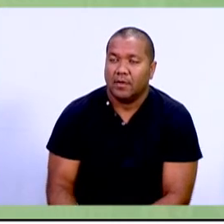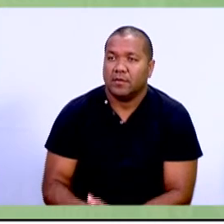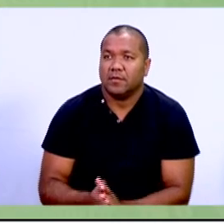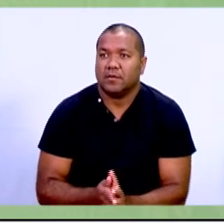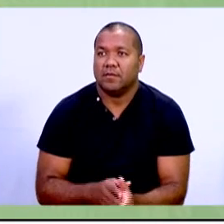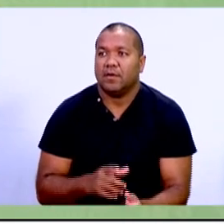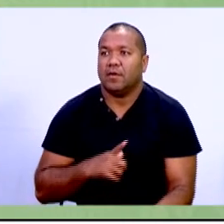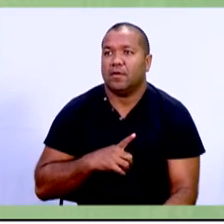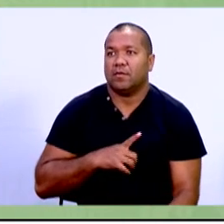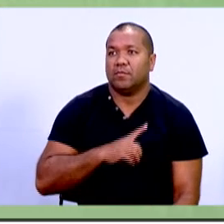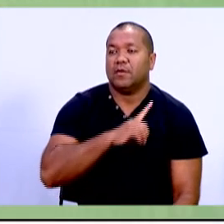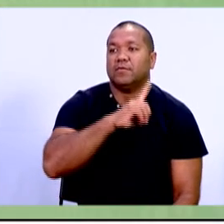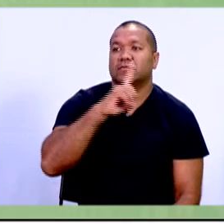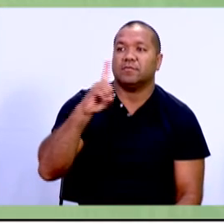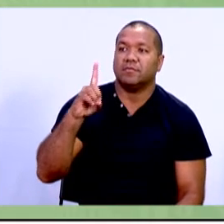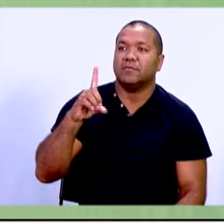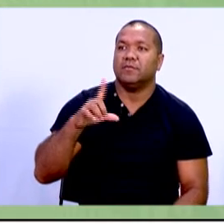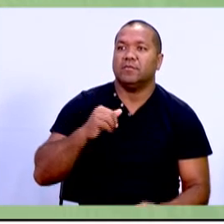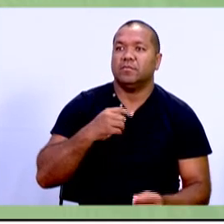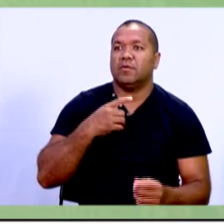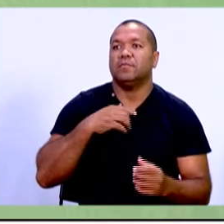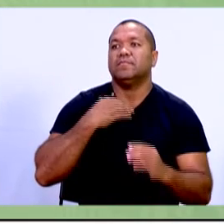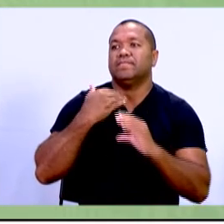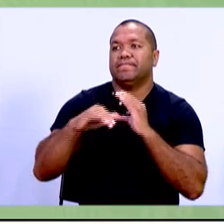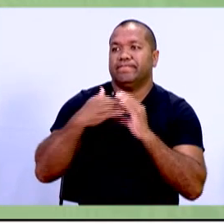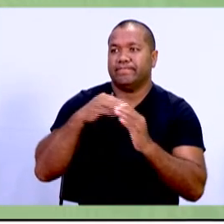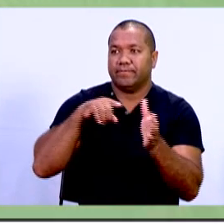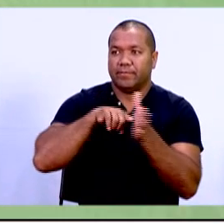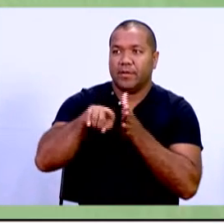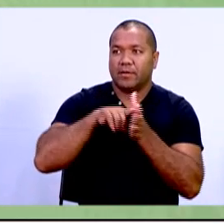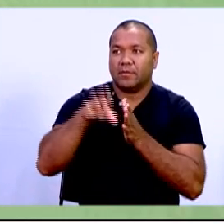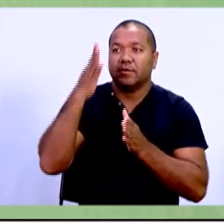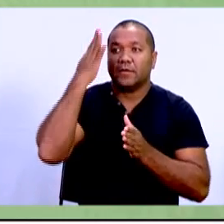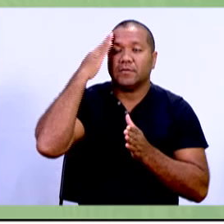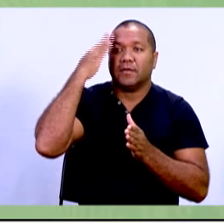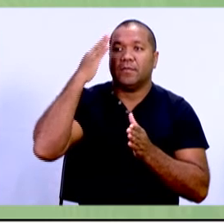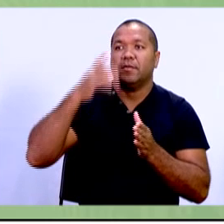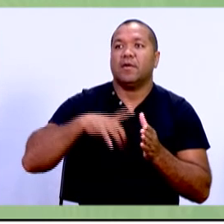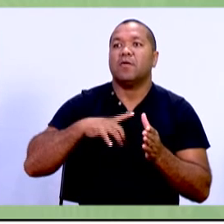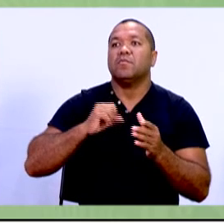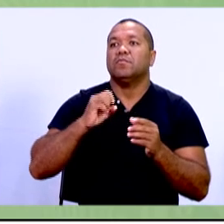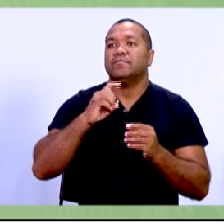podem mandar um e-mail, tiverem alguma pergunta ou quiserem saber